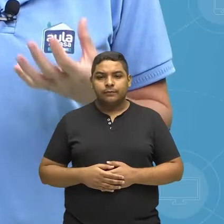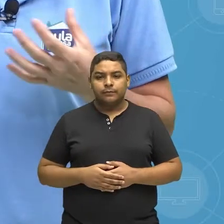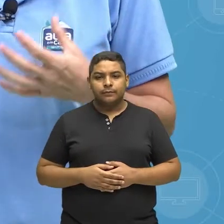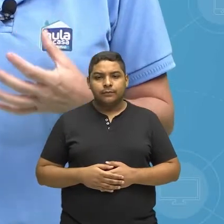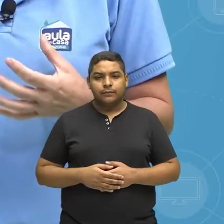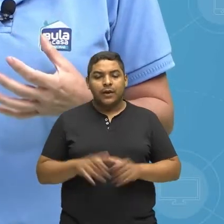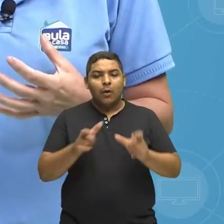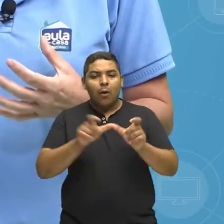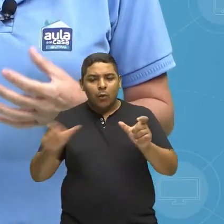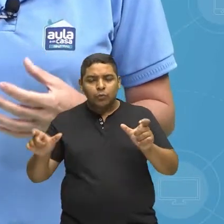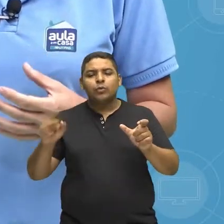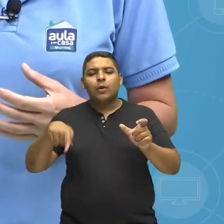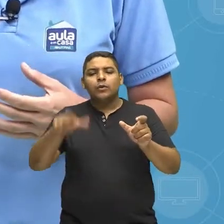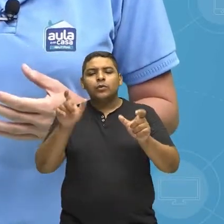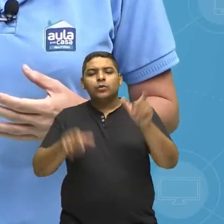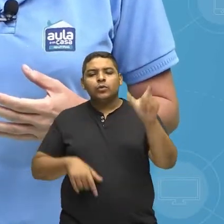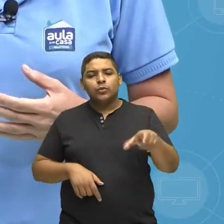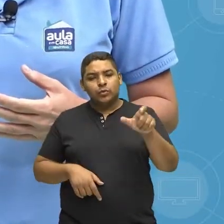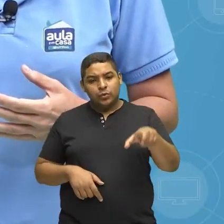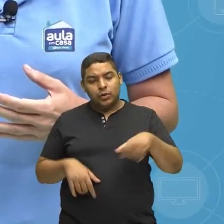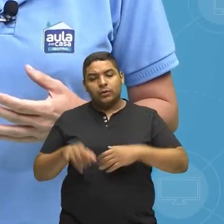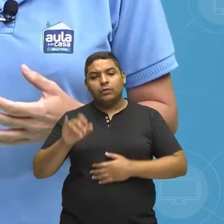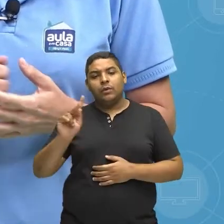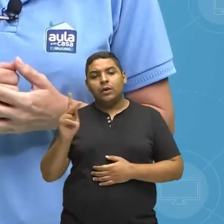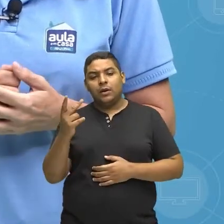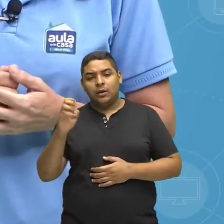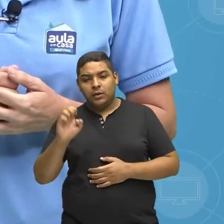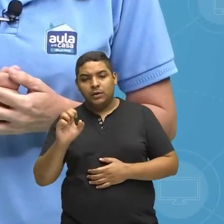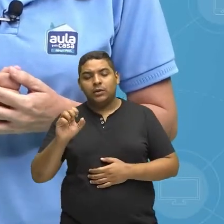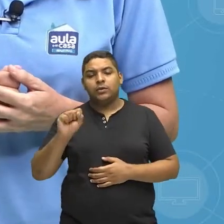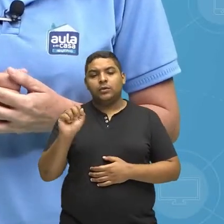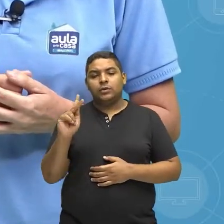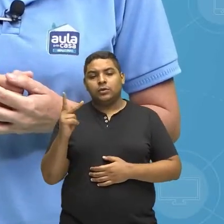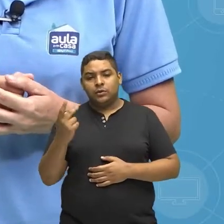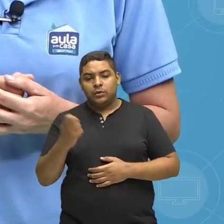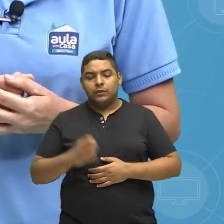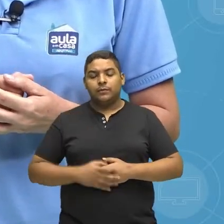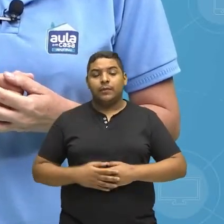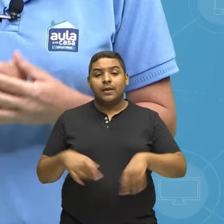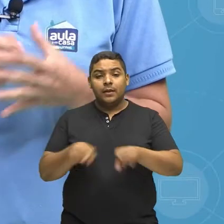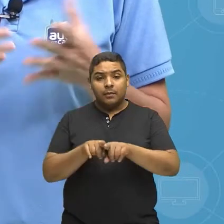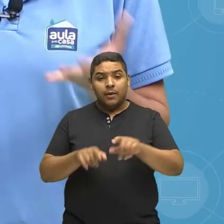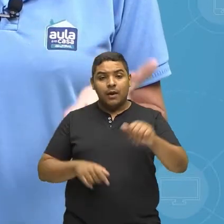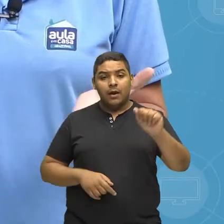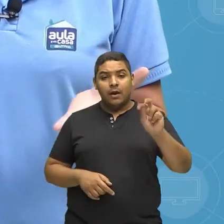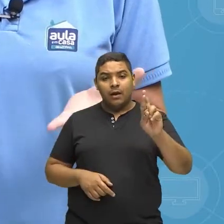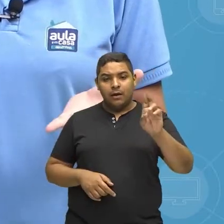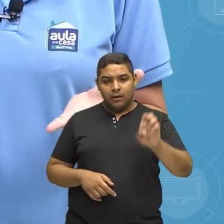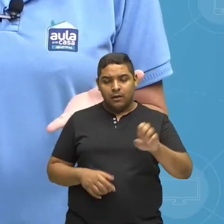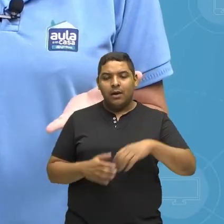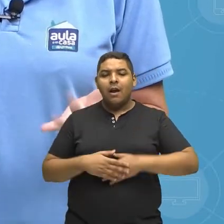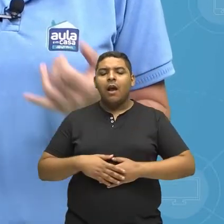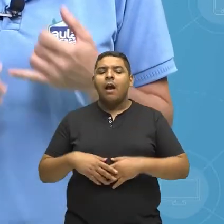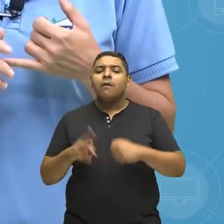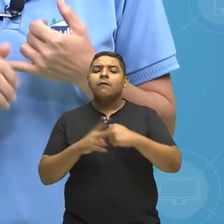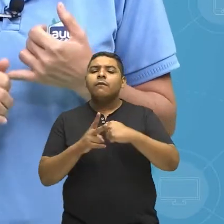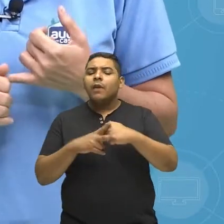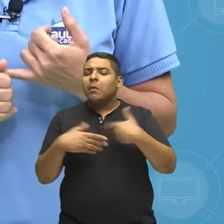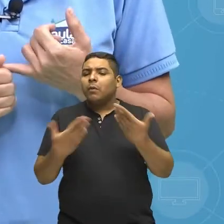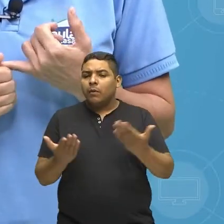he, she, you, it, e também o verbo are, que conjuga com que